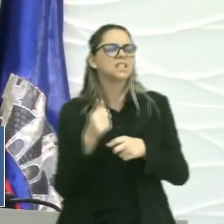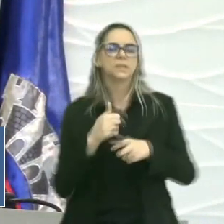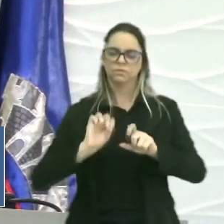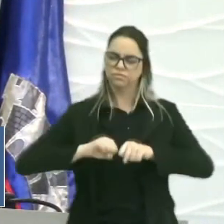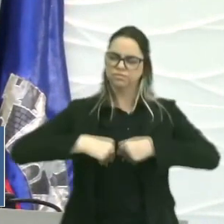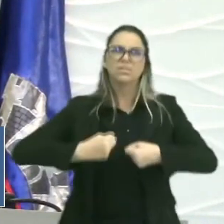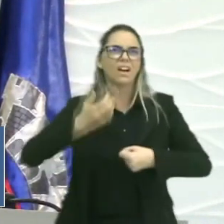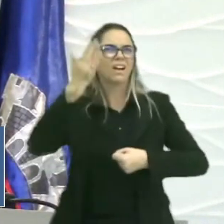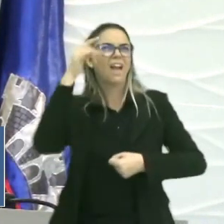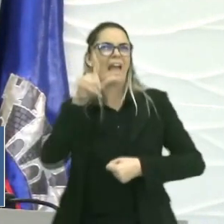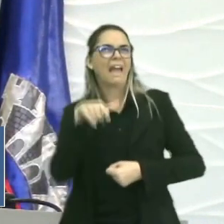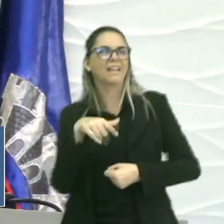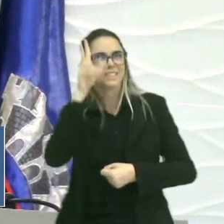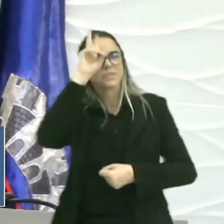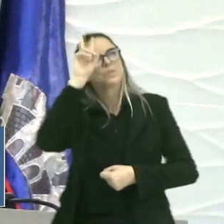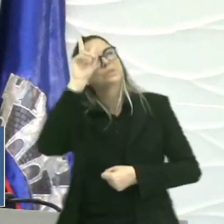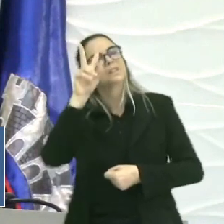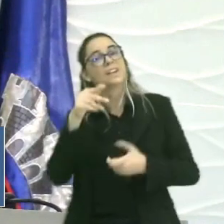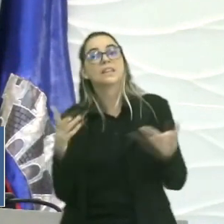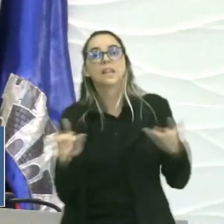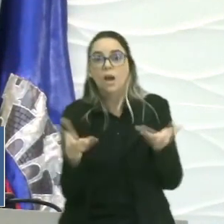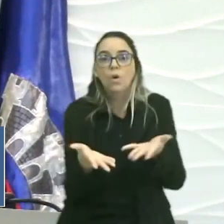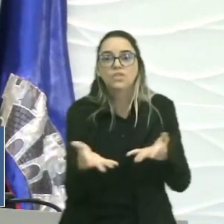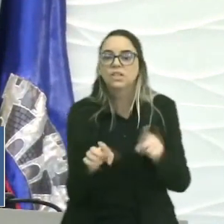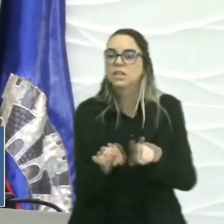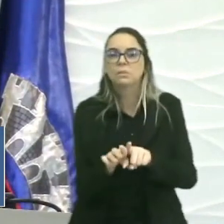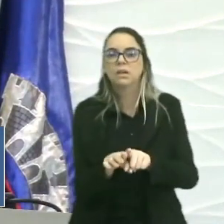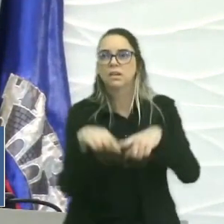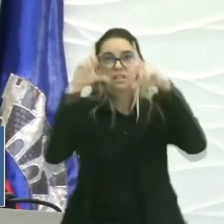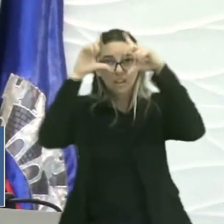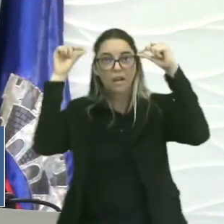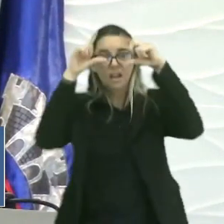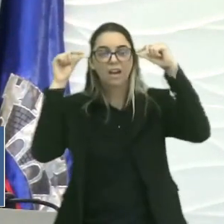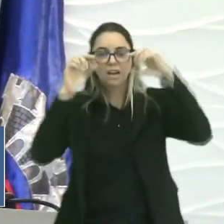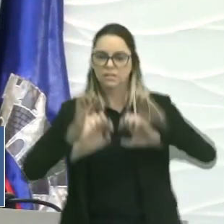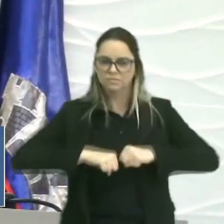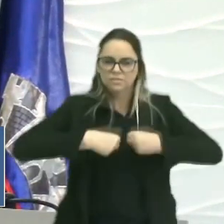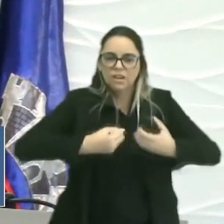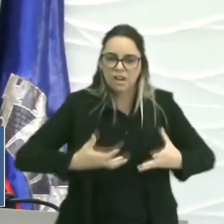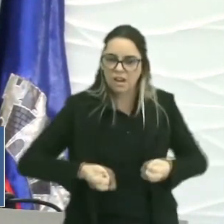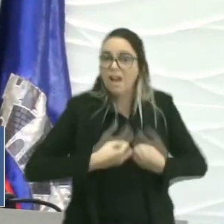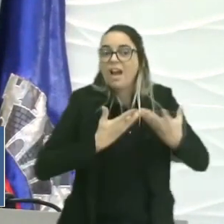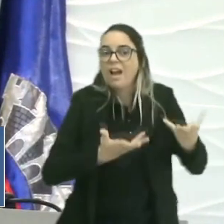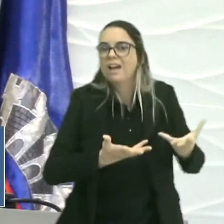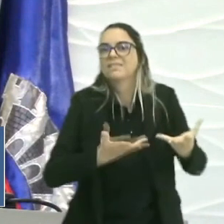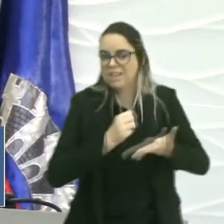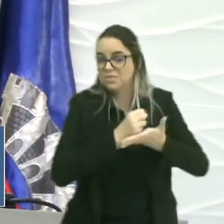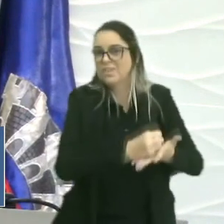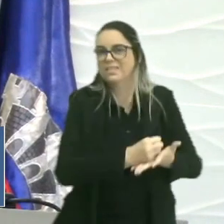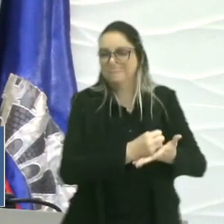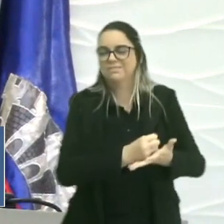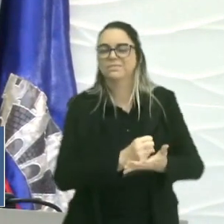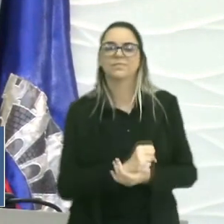empenho que cada profissional desses alocaram e entregaram à nossa população para cuidar da sua saúde. Porque todos